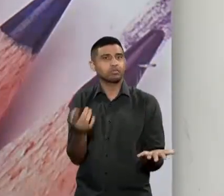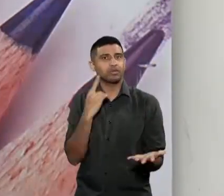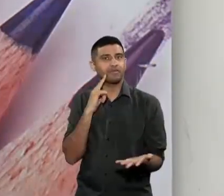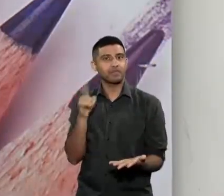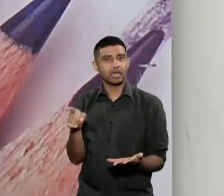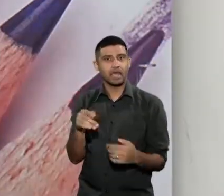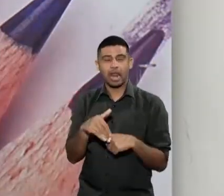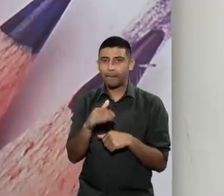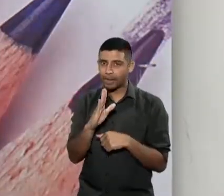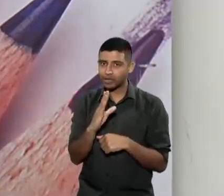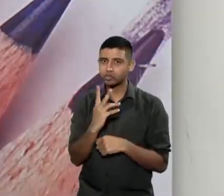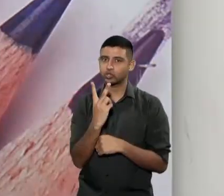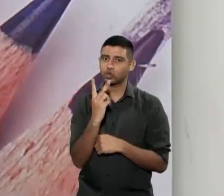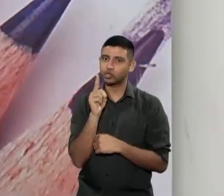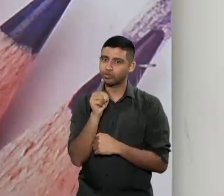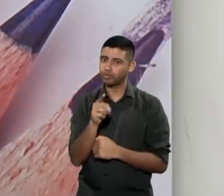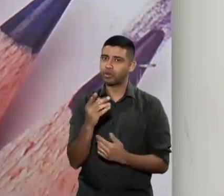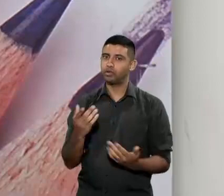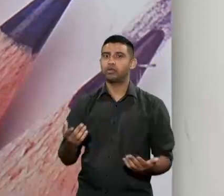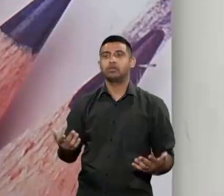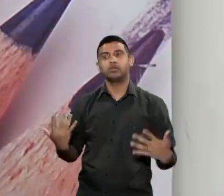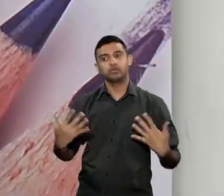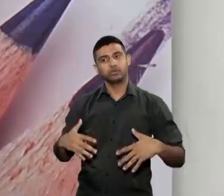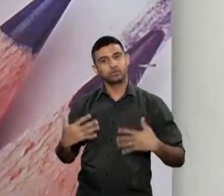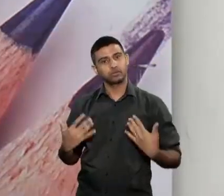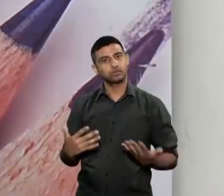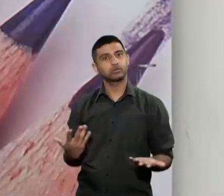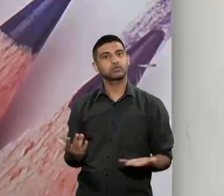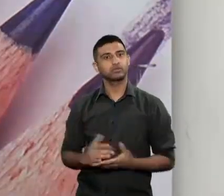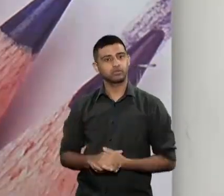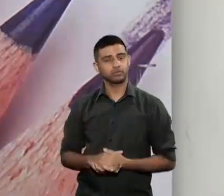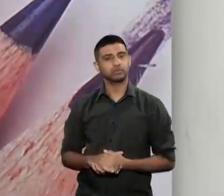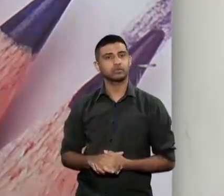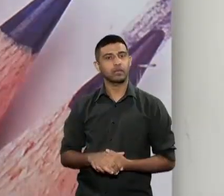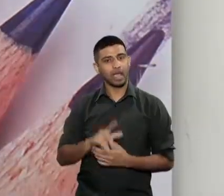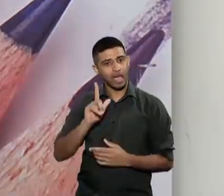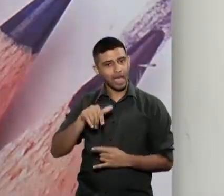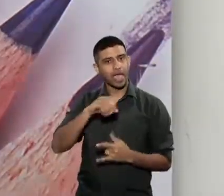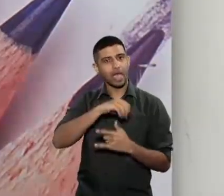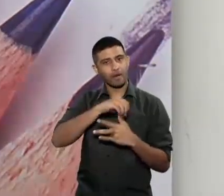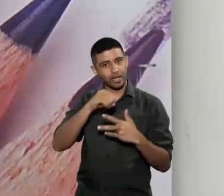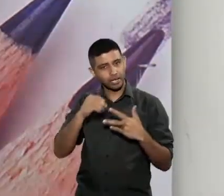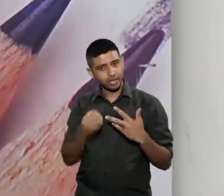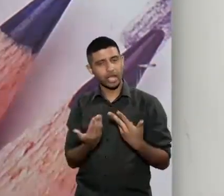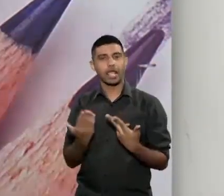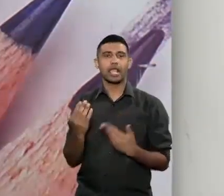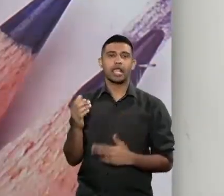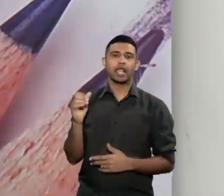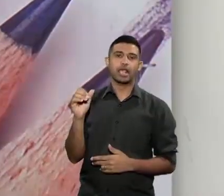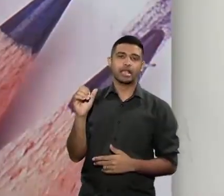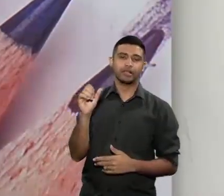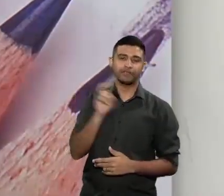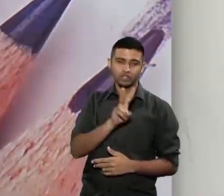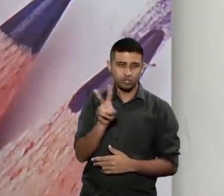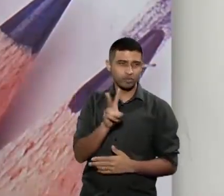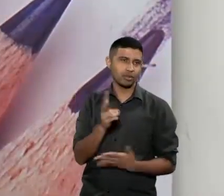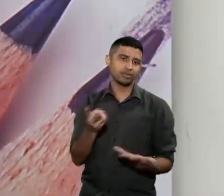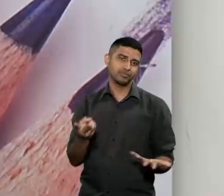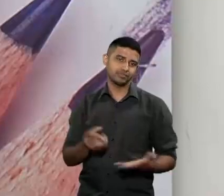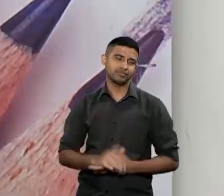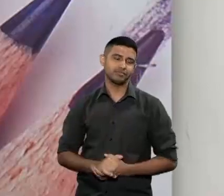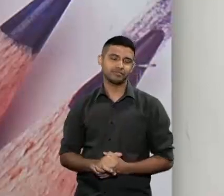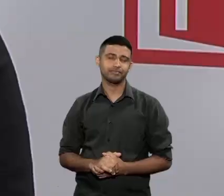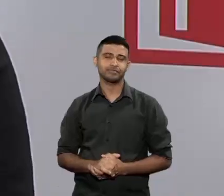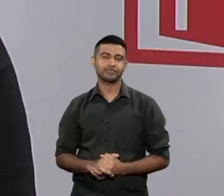Dois pontos, mais de 2 pontos. Faz diferença. É um vestibular, é um Enem, qualquer coisa na vida, é uma diferença muito grande.